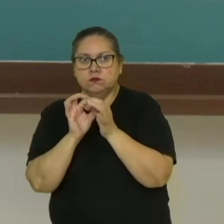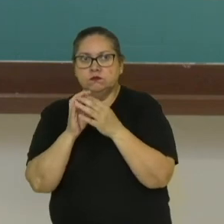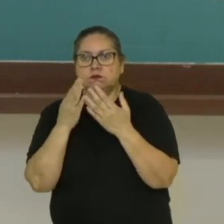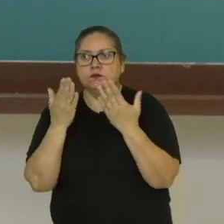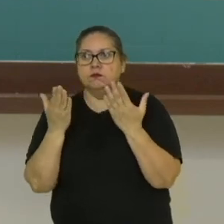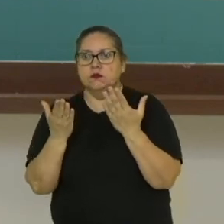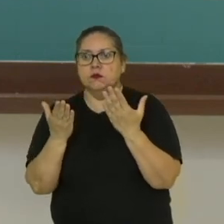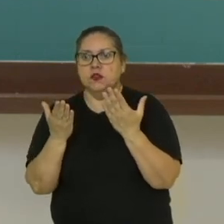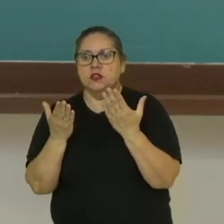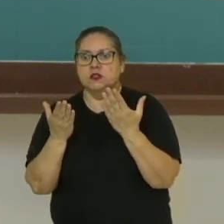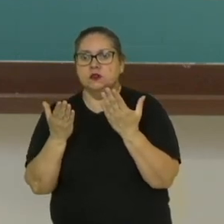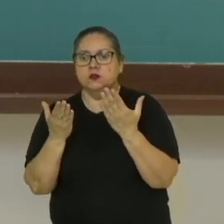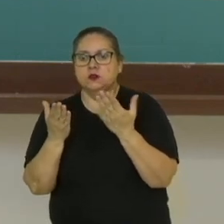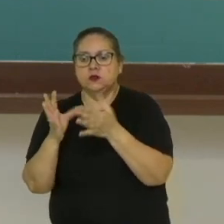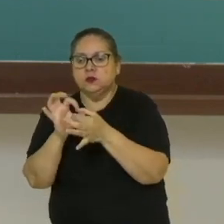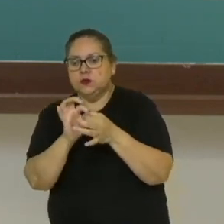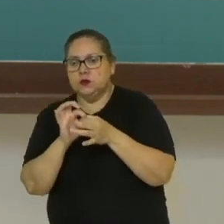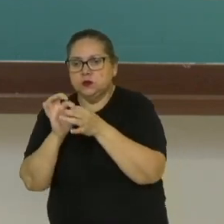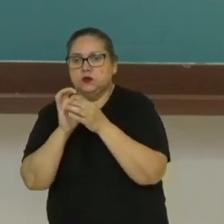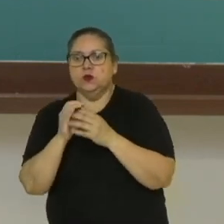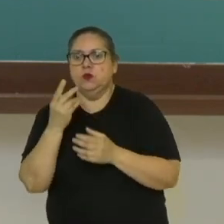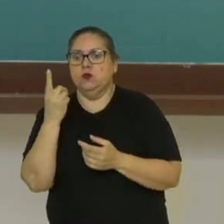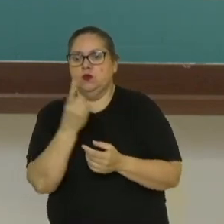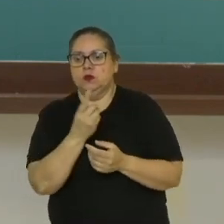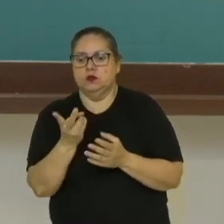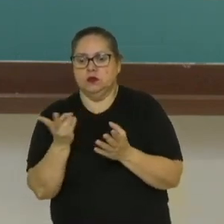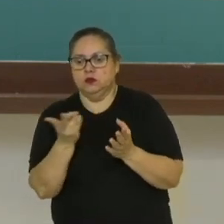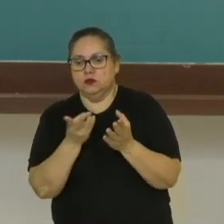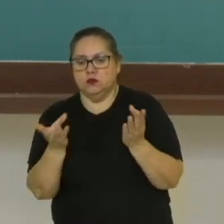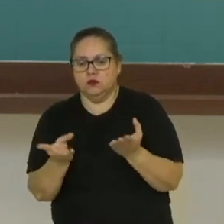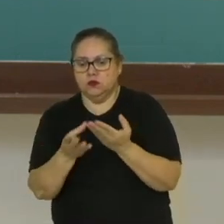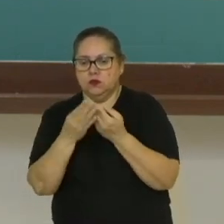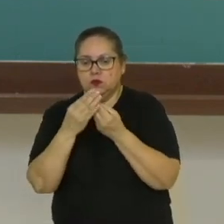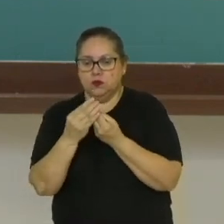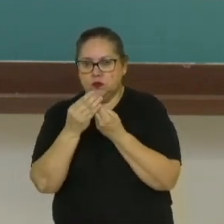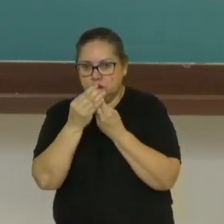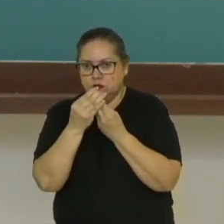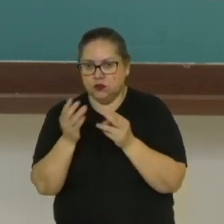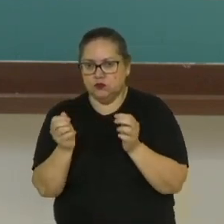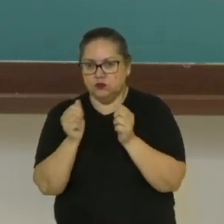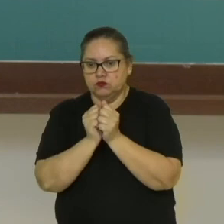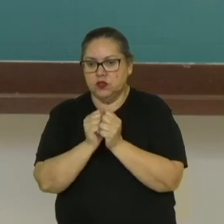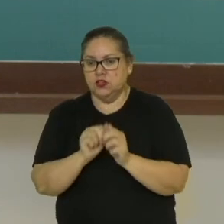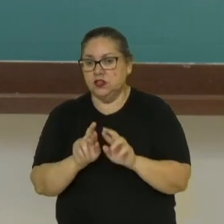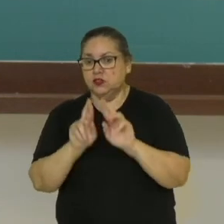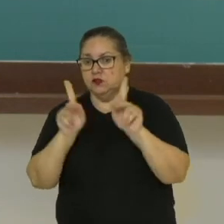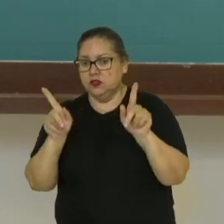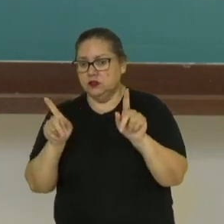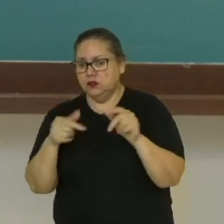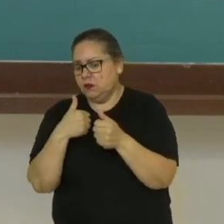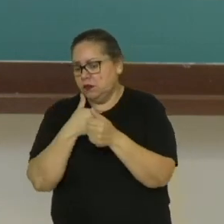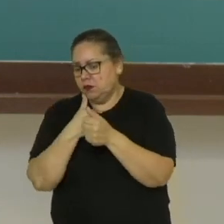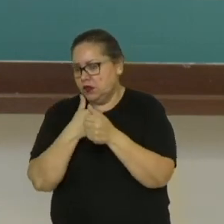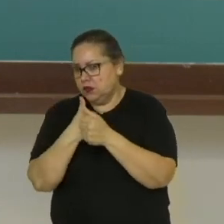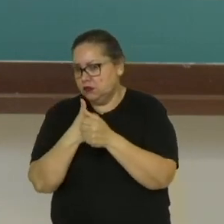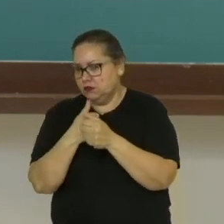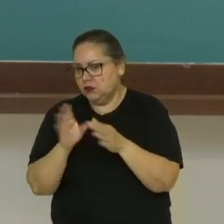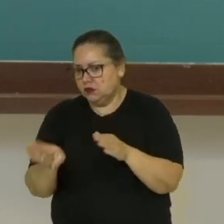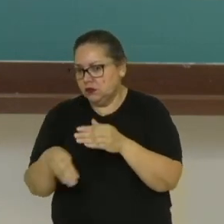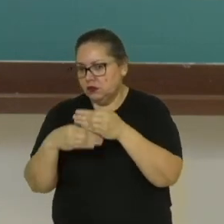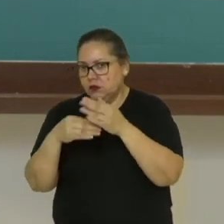são arraigadas uma na outra. Então, ambos têm percepções, ainda que distintas, mas que também são próximas e se